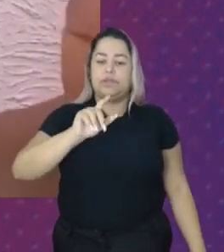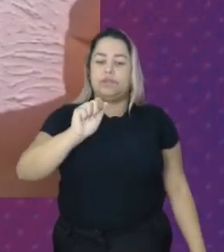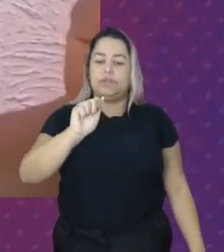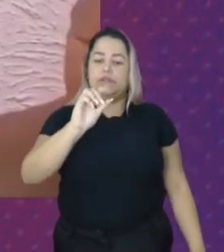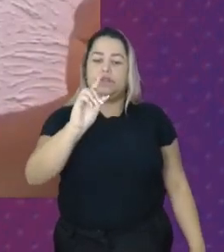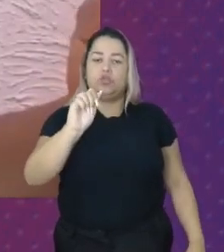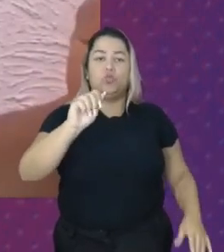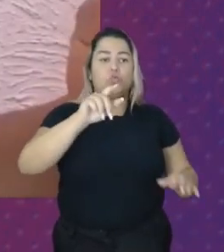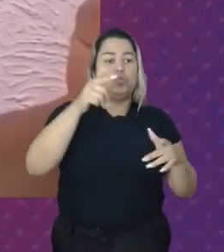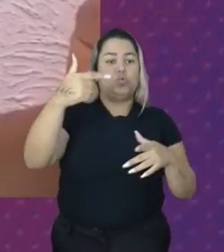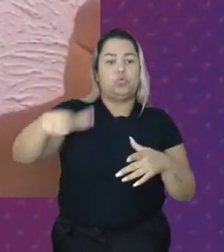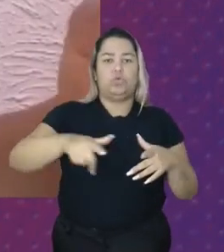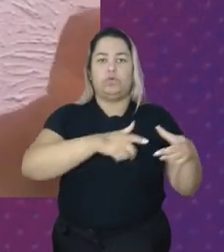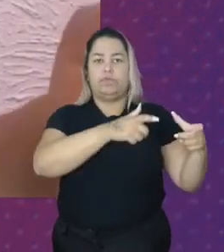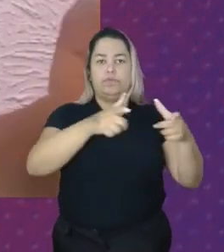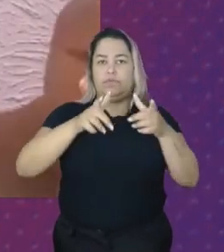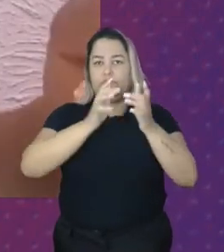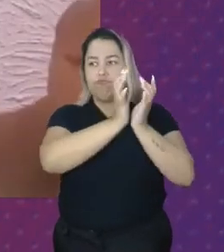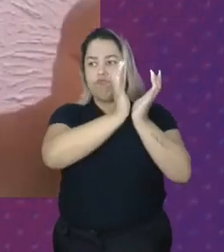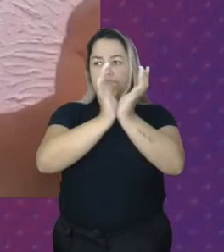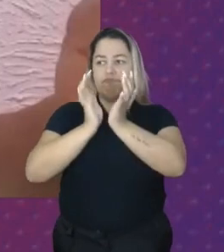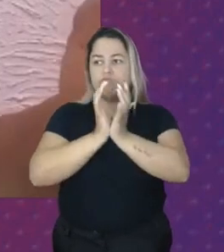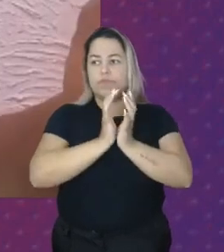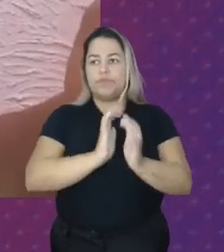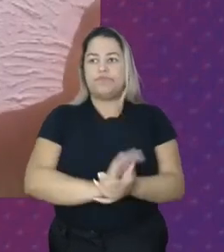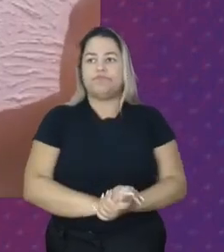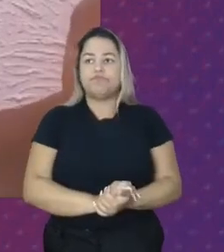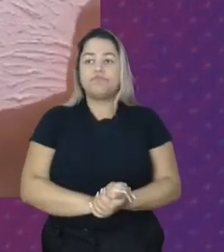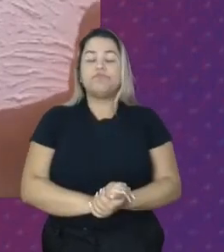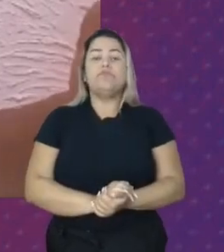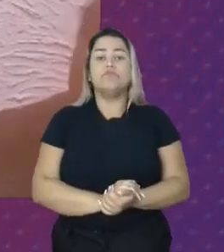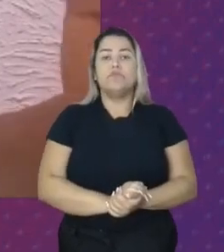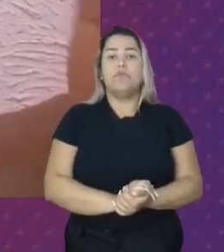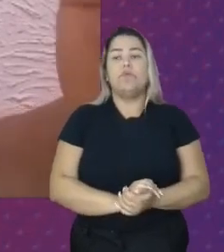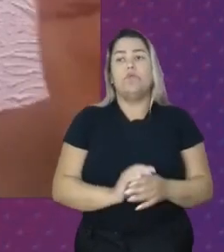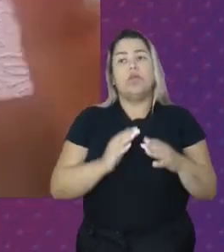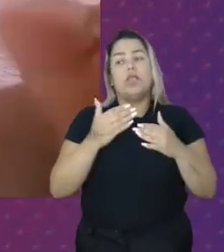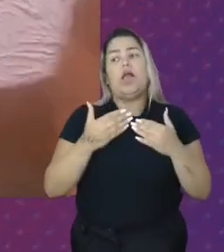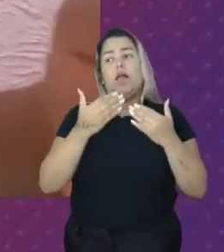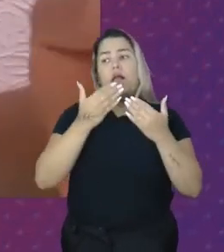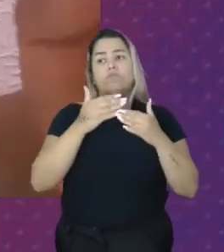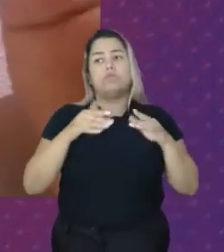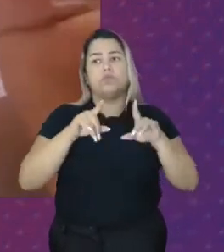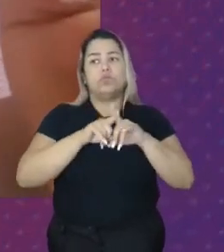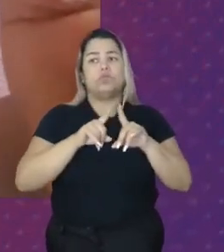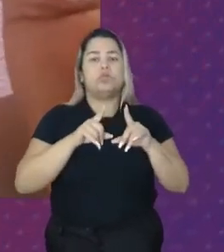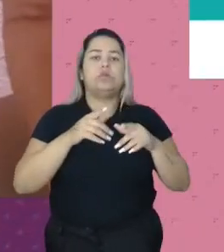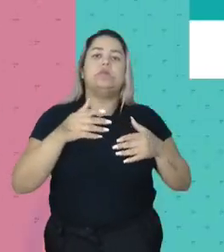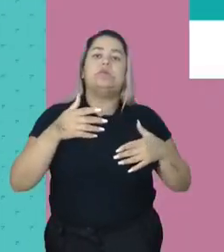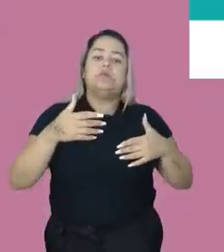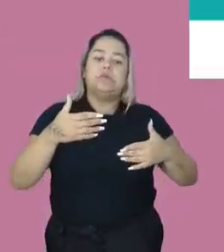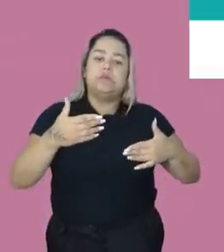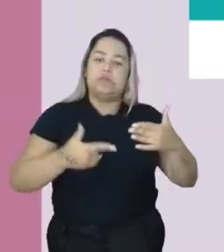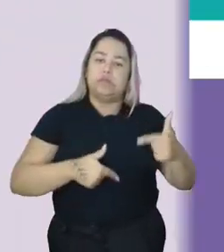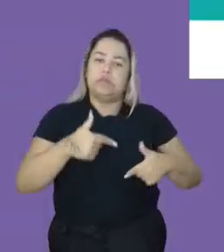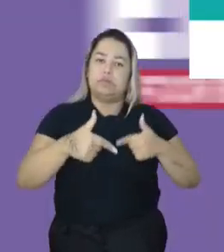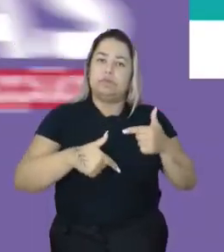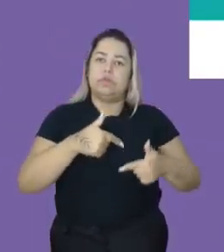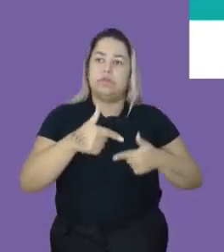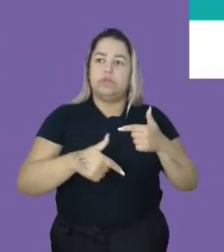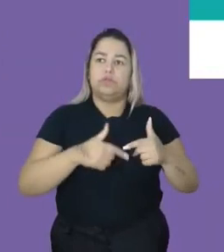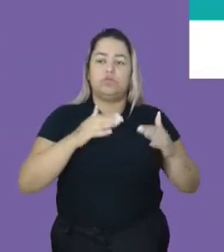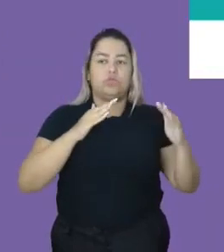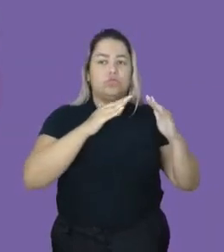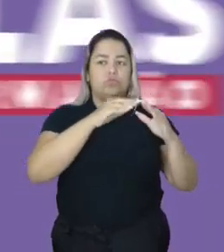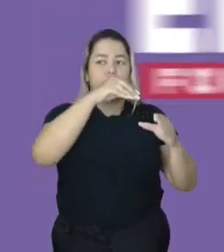outras categorias. Aí a gente está desconstruindo essa história de empregada doméstica, e sim trabalhadoras.